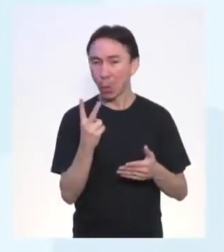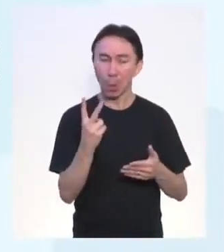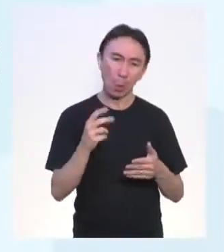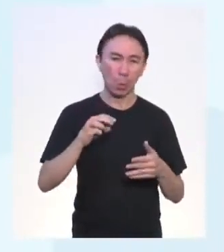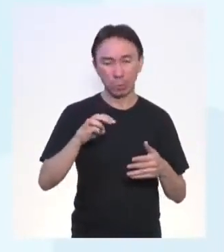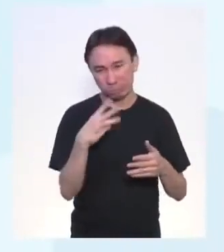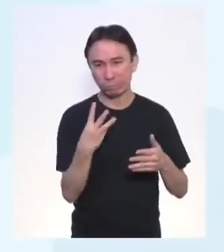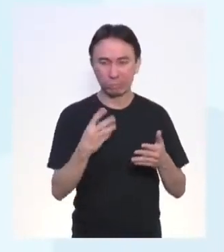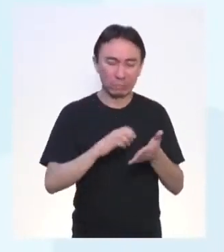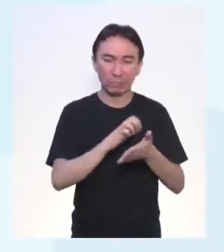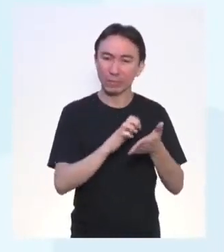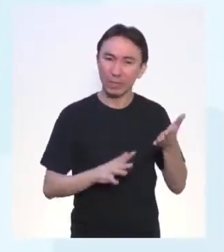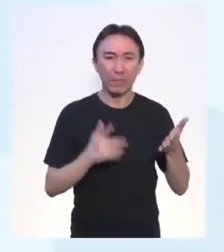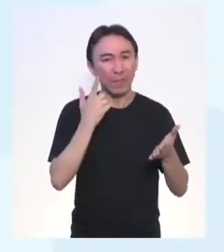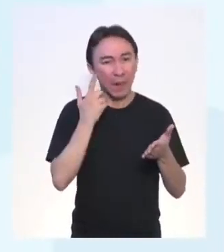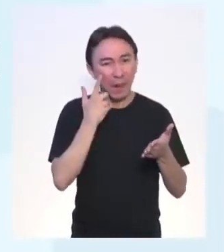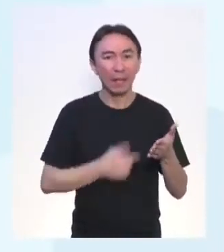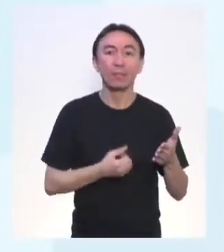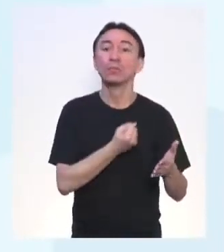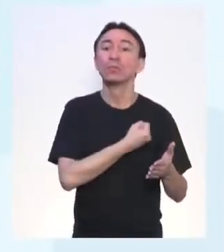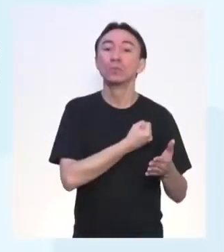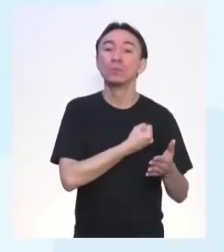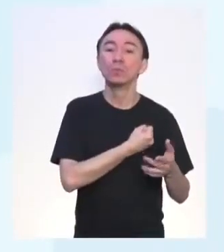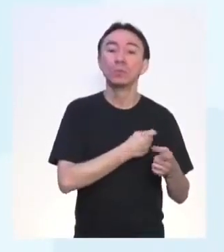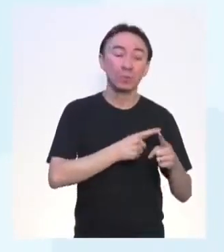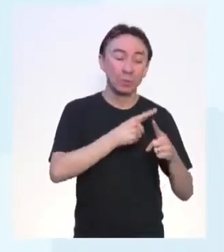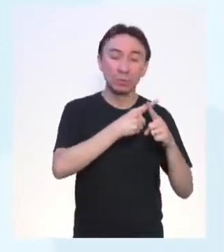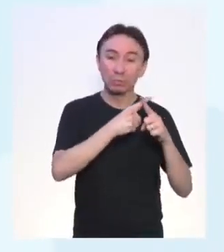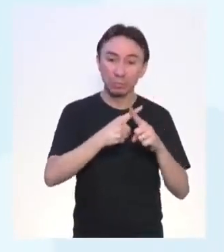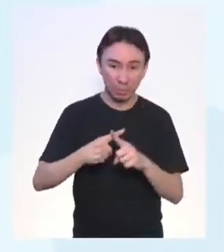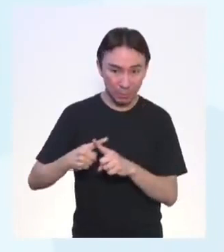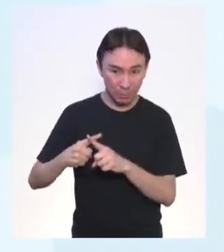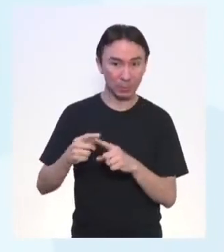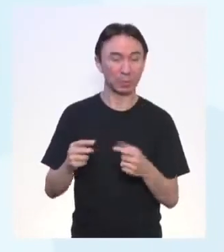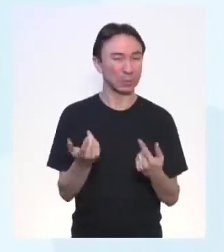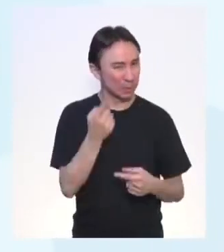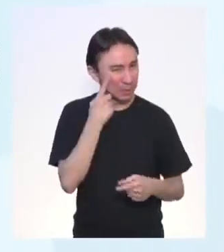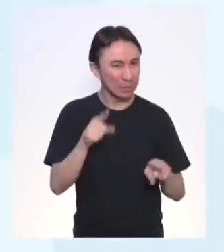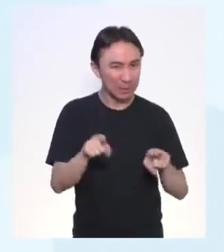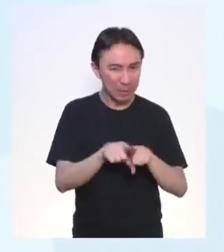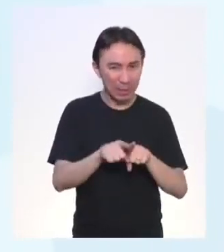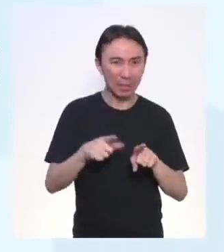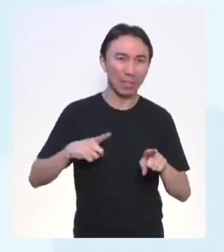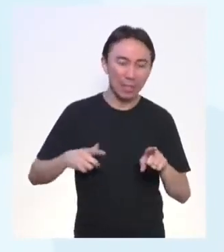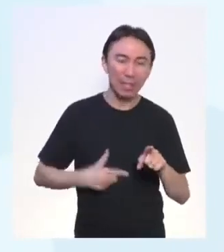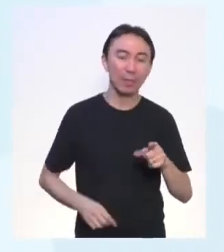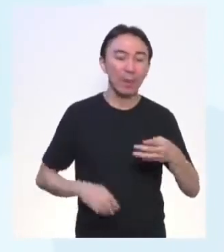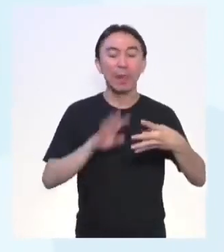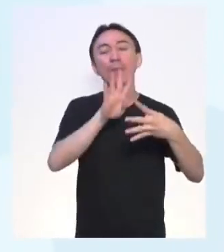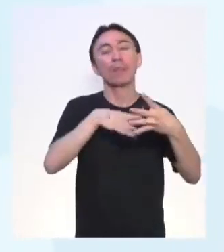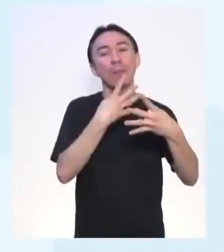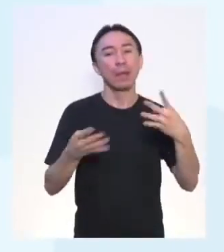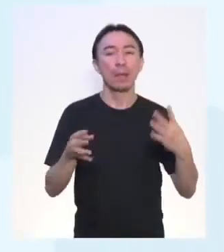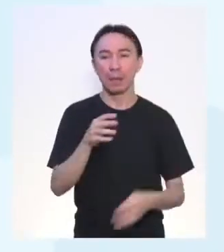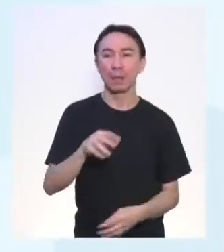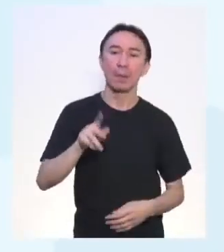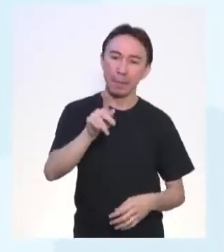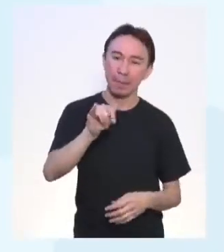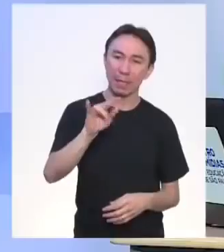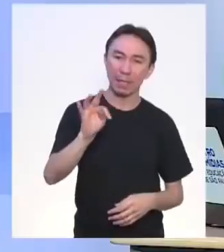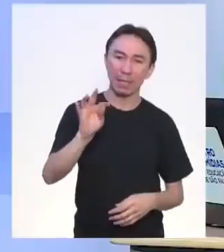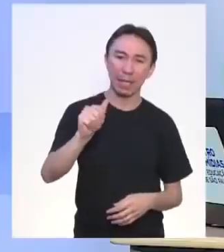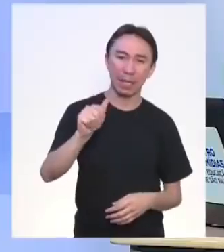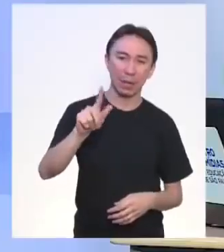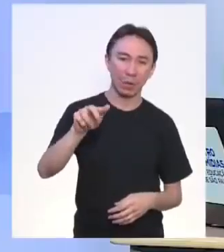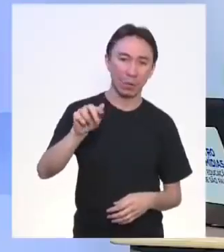números múltiplos e nós vamos apresentar hoje a tabela de Pitágoras, tá? Primeiro eu vou contar um pouquinho sobre Pitágoras.